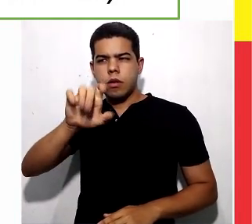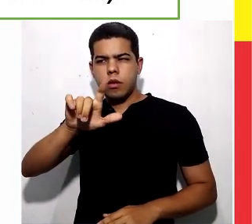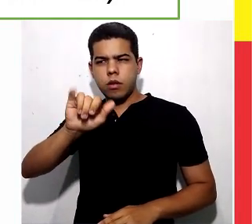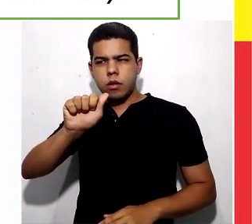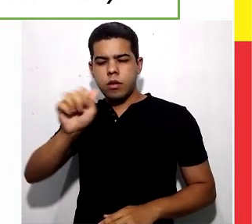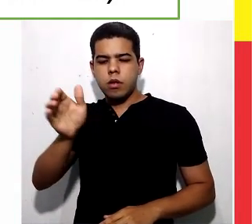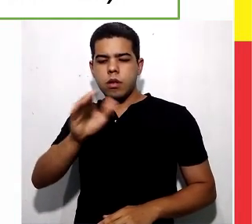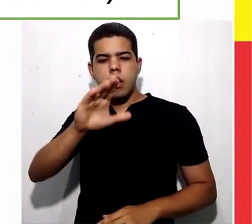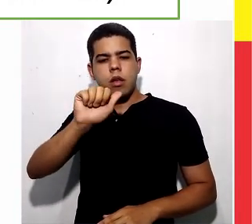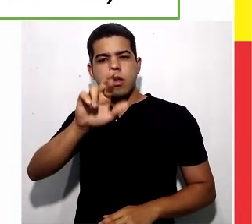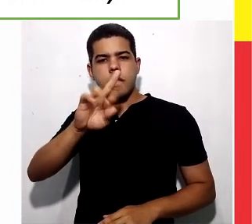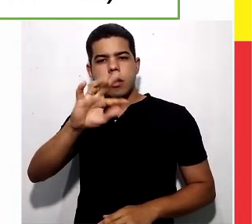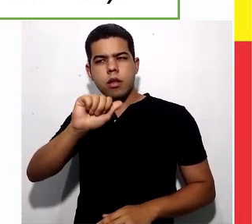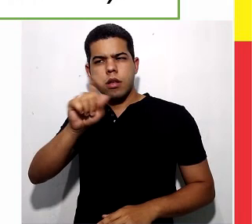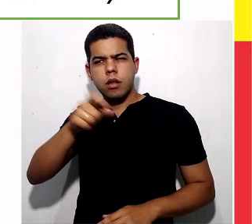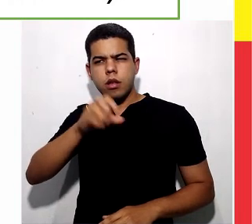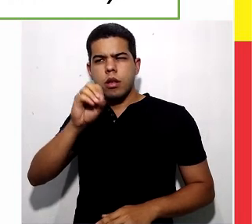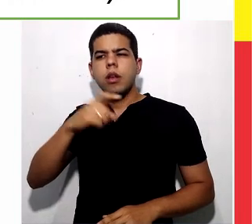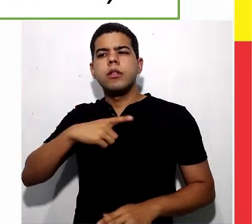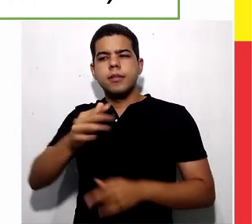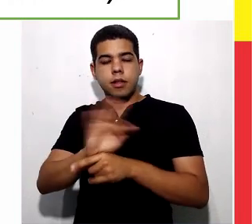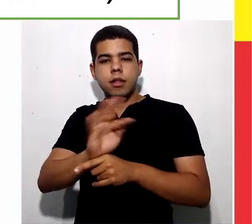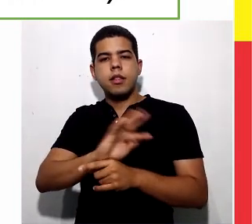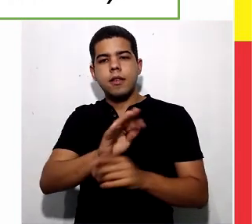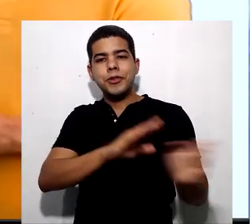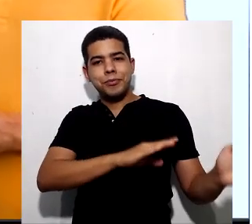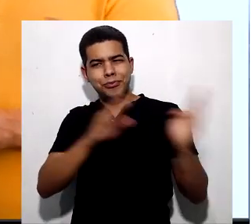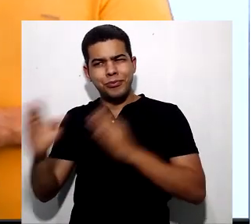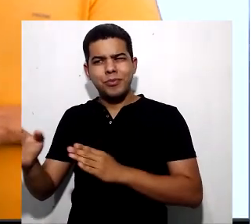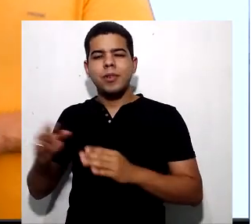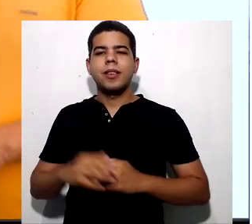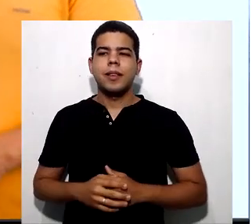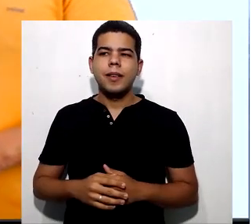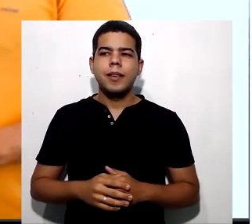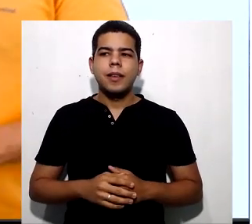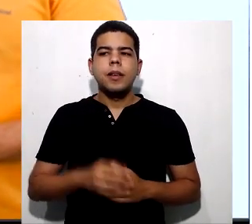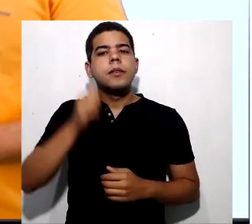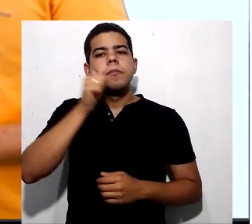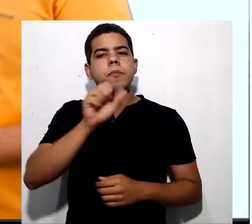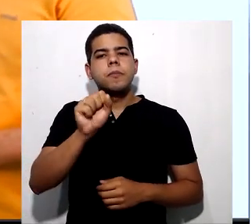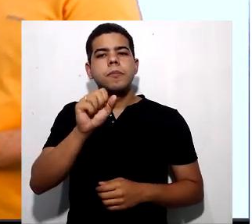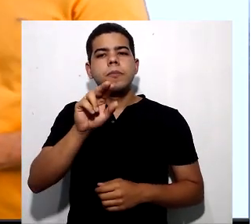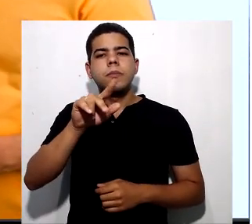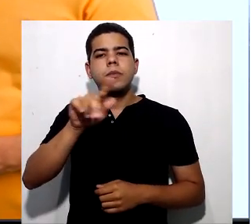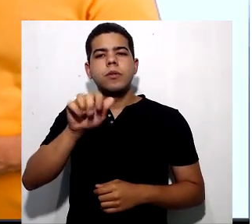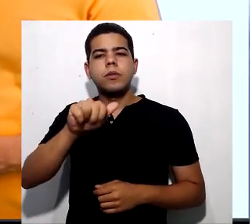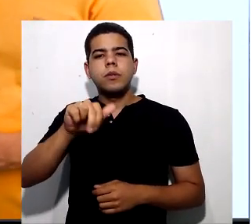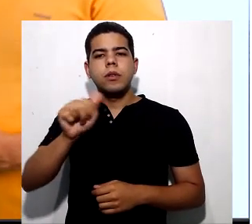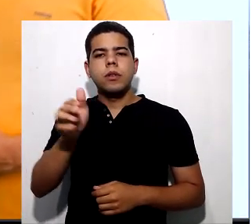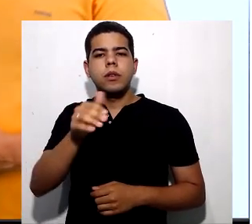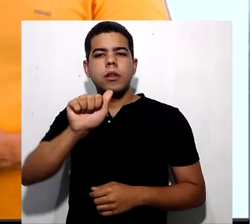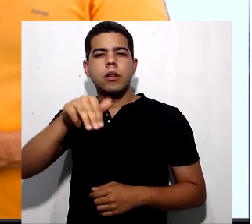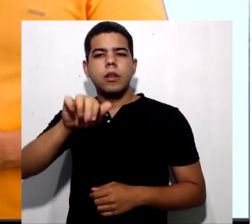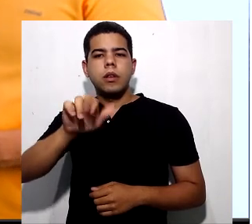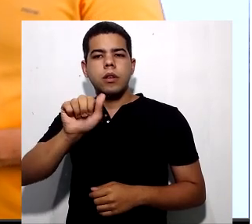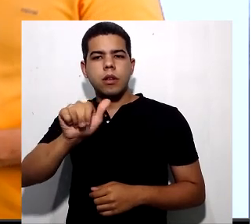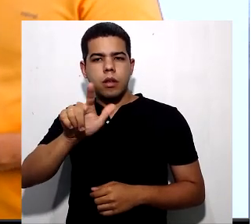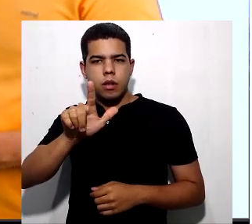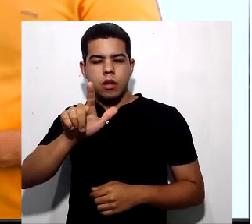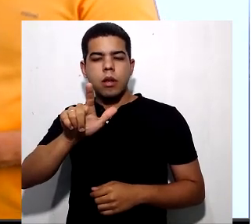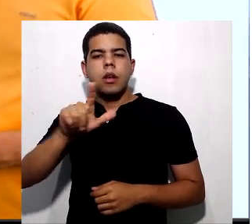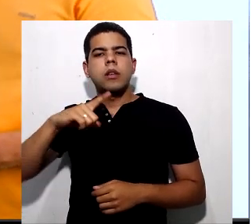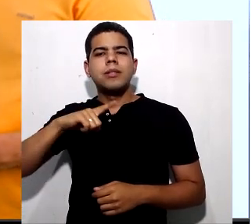o filme foi dirigido por Suzana Amaral. Outra questão importante, Suzana Amaral faleceu neste ano. Marcélia Cartacho é uma